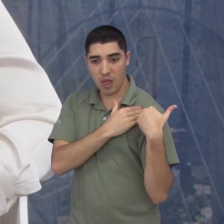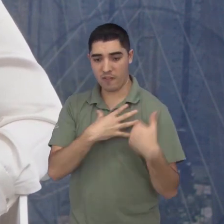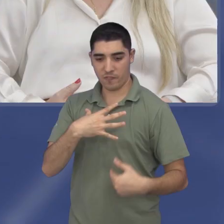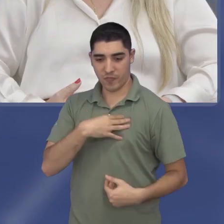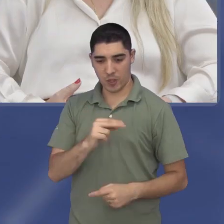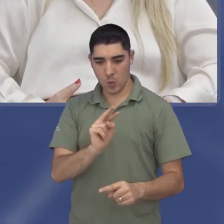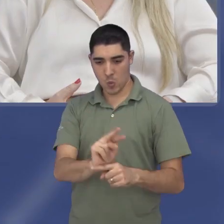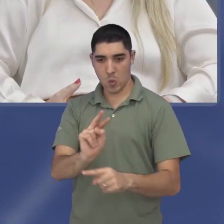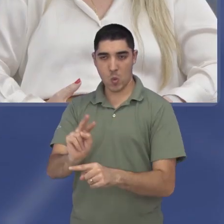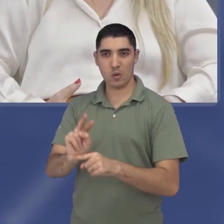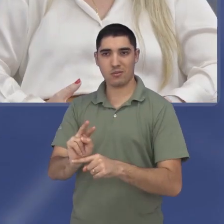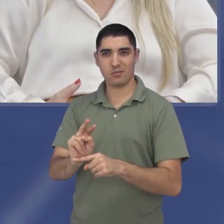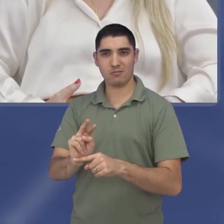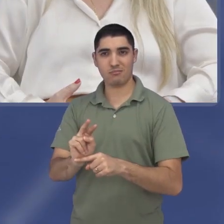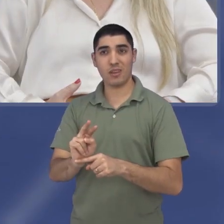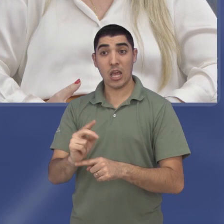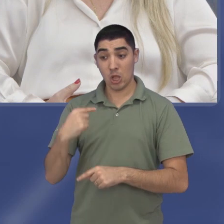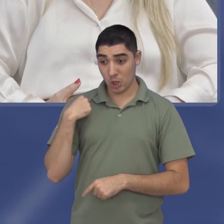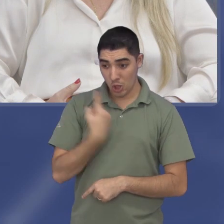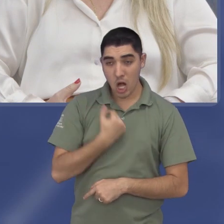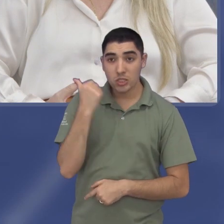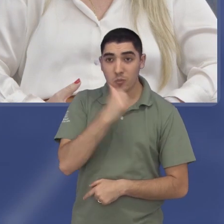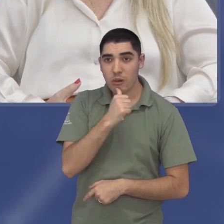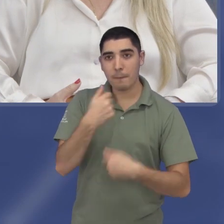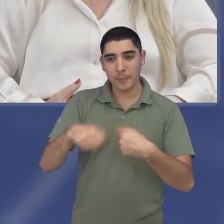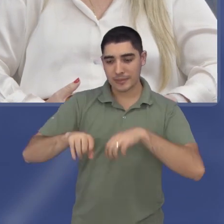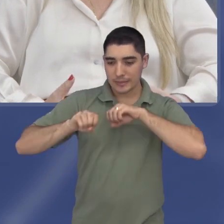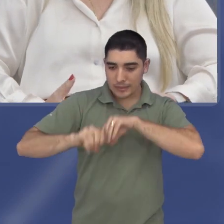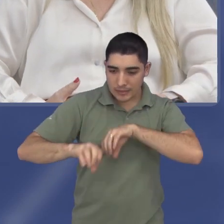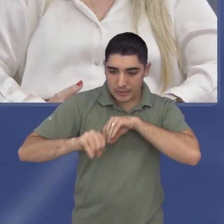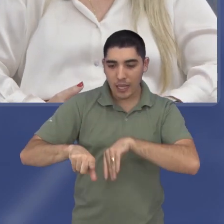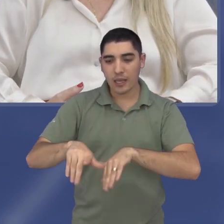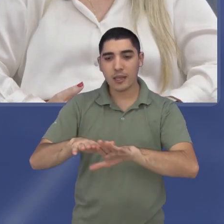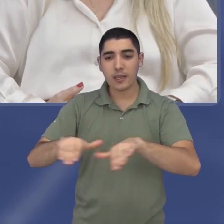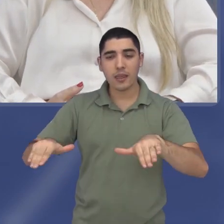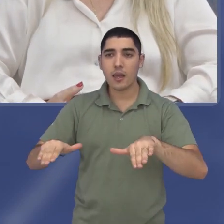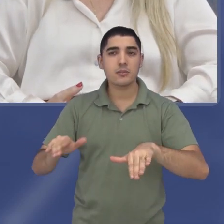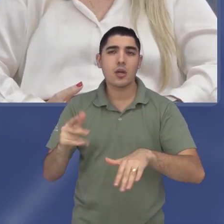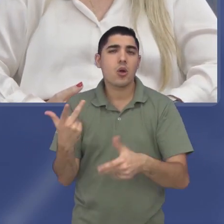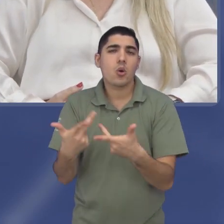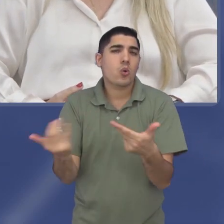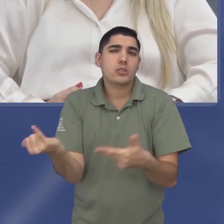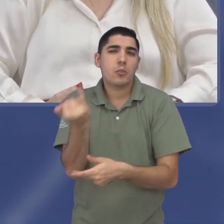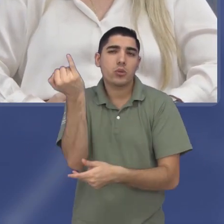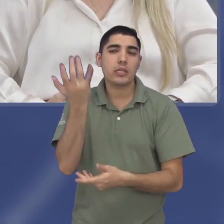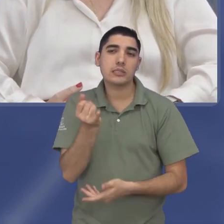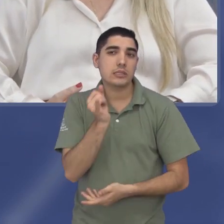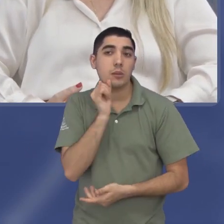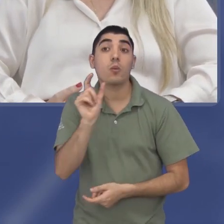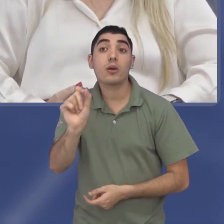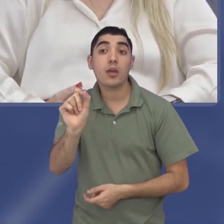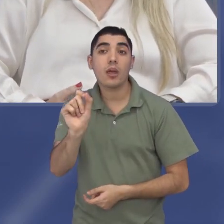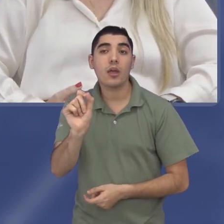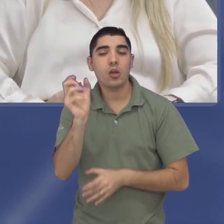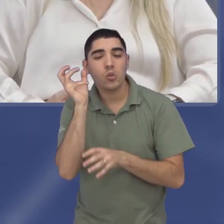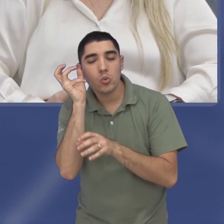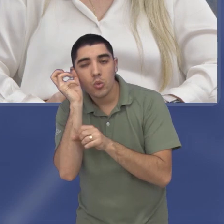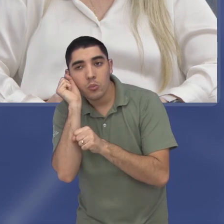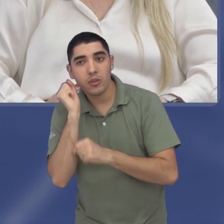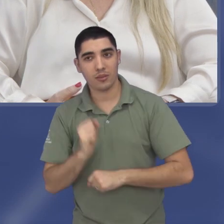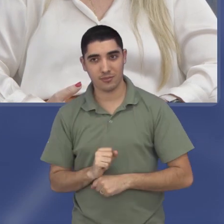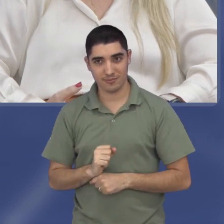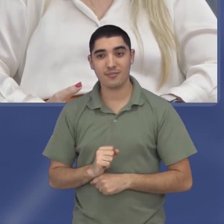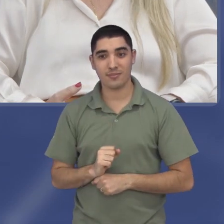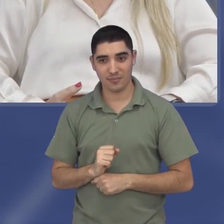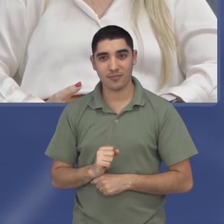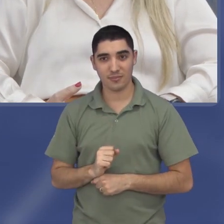filhos. Somos nós que ensinamos as crianças, por exemplo, algo tão importante que foi falado aqui, a questão da rotina do sono, a higiene